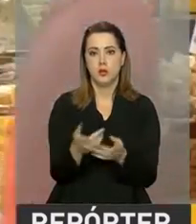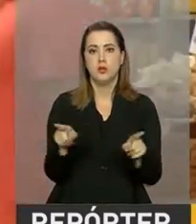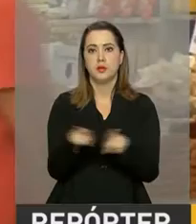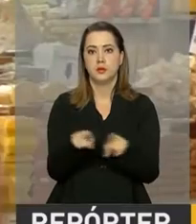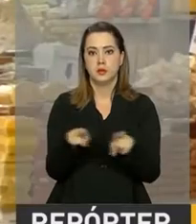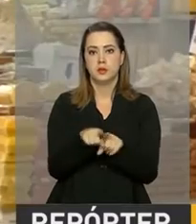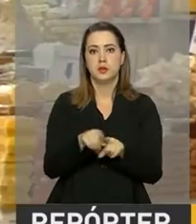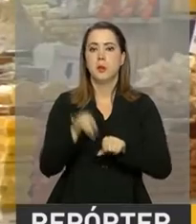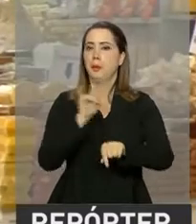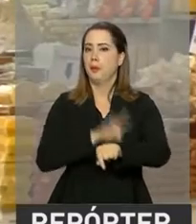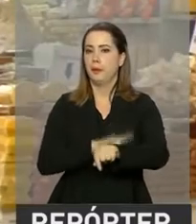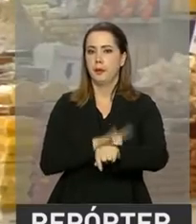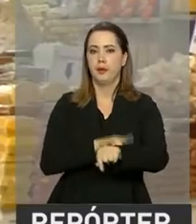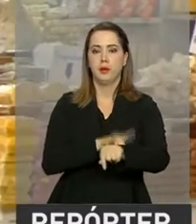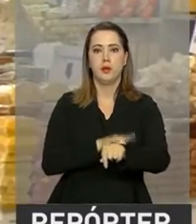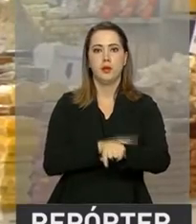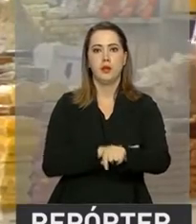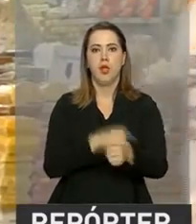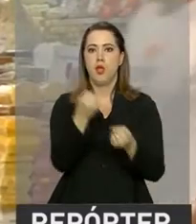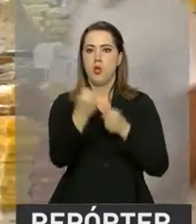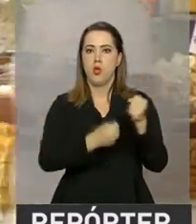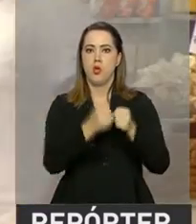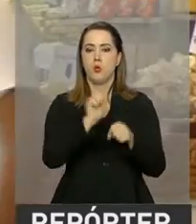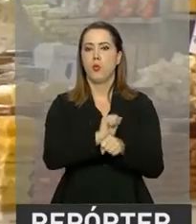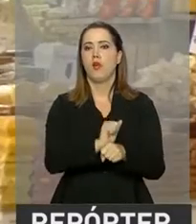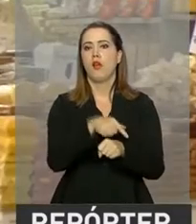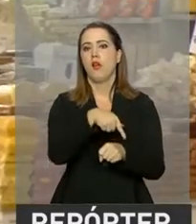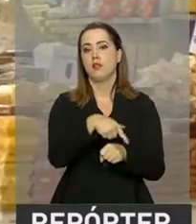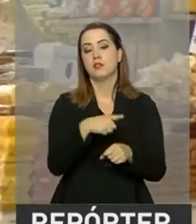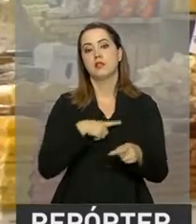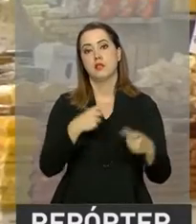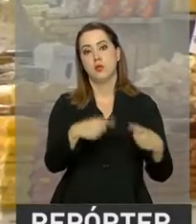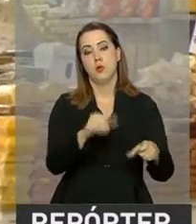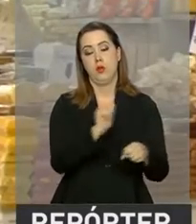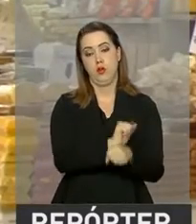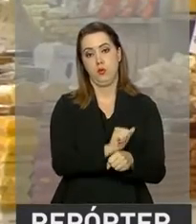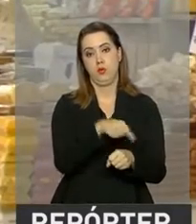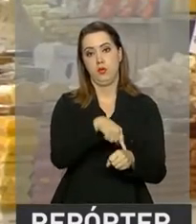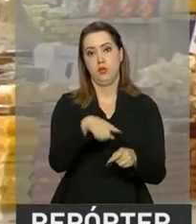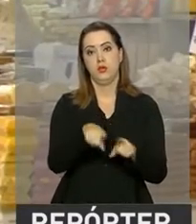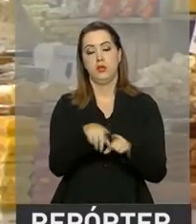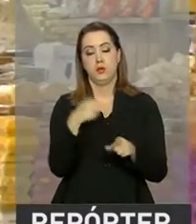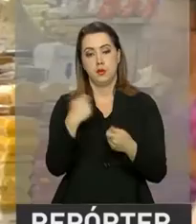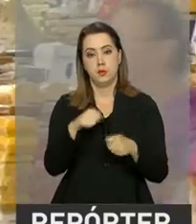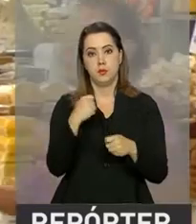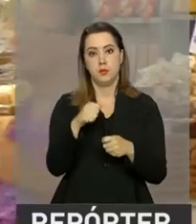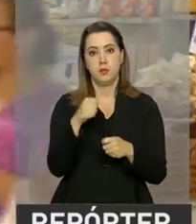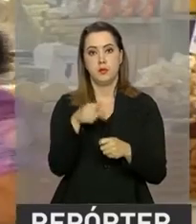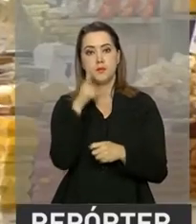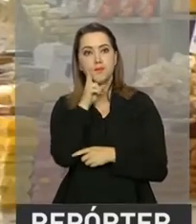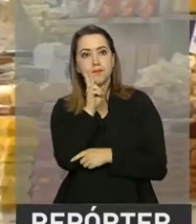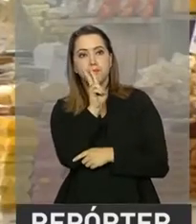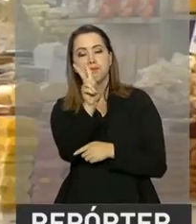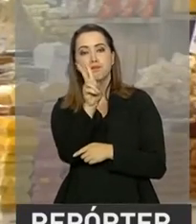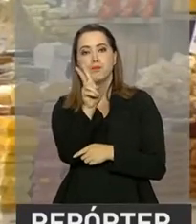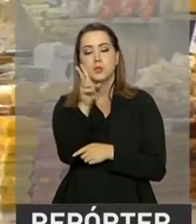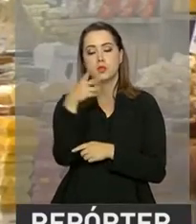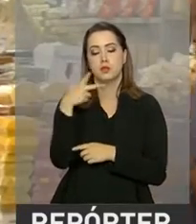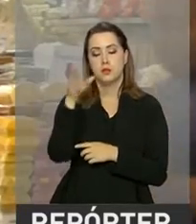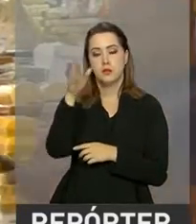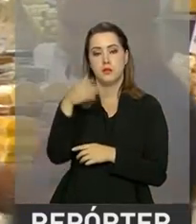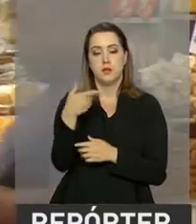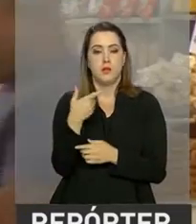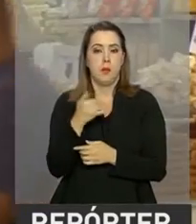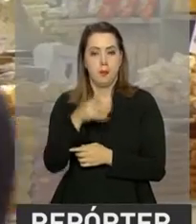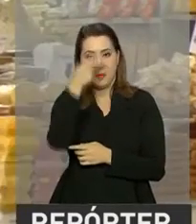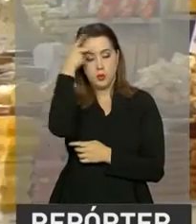de banheiro, questão de estacionamento, mas vem agora uma outra parte que é a questão da sinalização visual. E para aqueles que não têm a